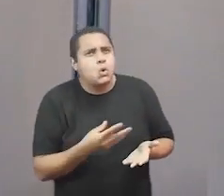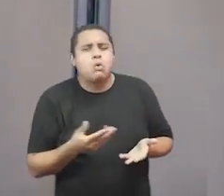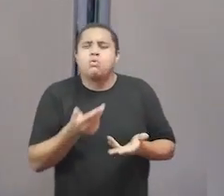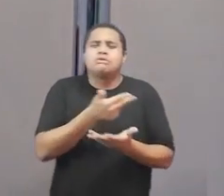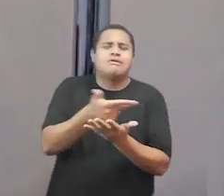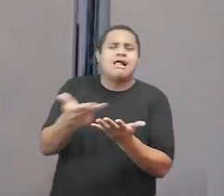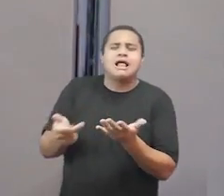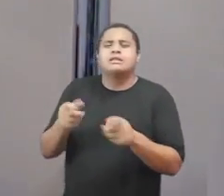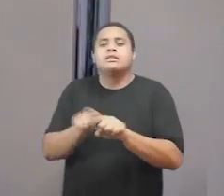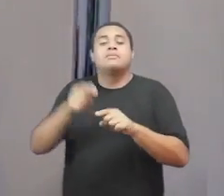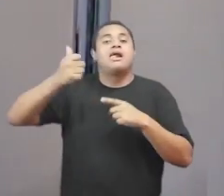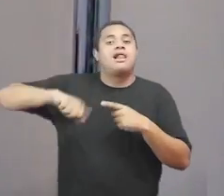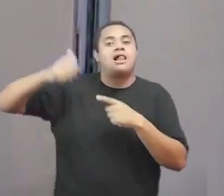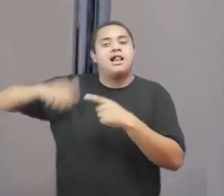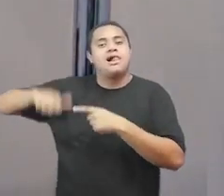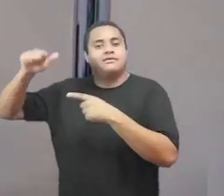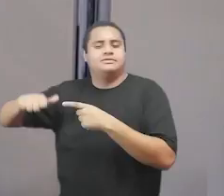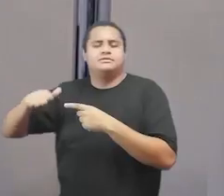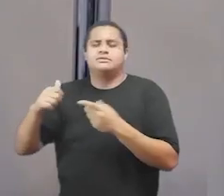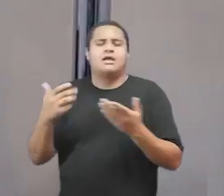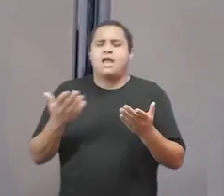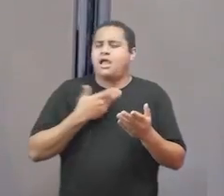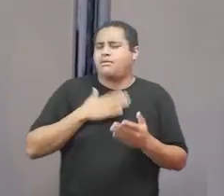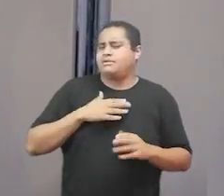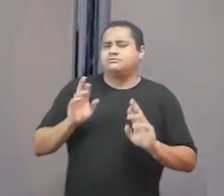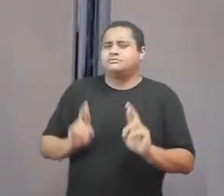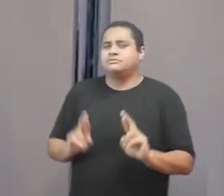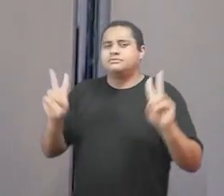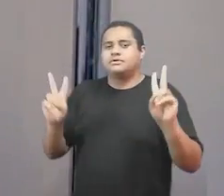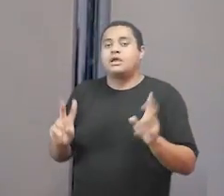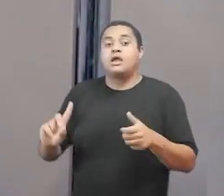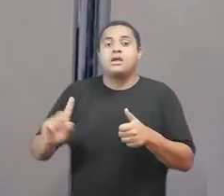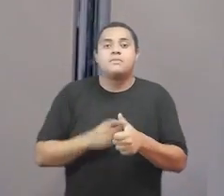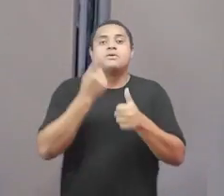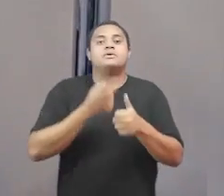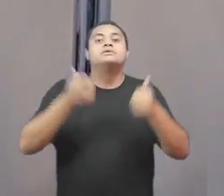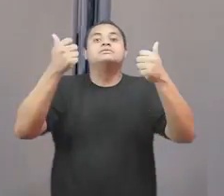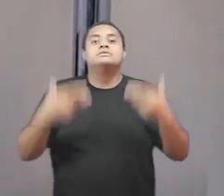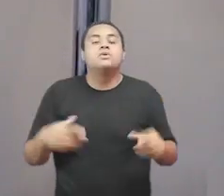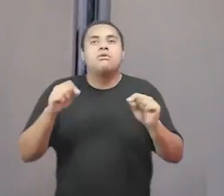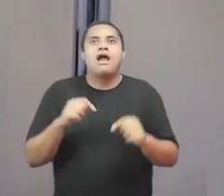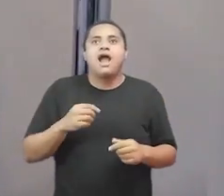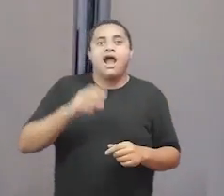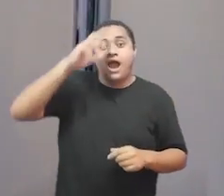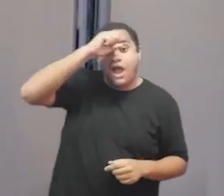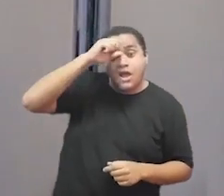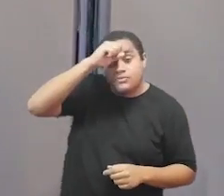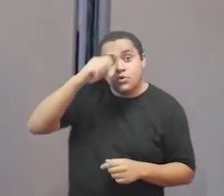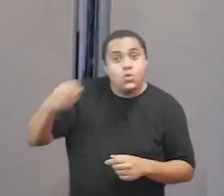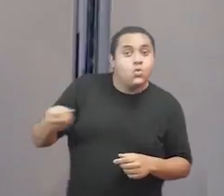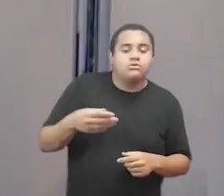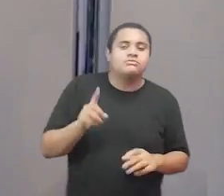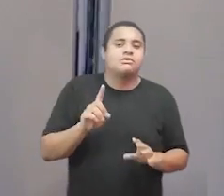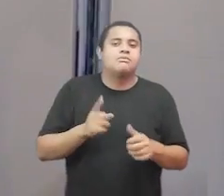novos conhecimentos, como vai ser a avaliação. A minha vai ser diferente. Minha primeira aula, em vez de ser sobre adquirir conhecimento, vai ser uma aula